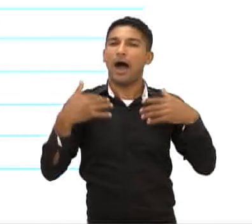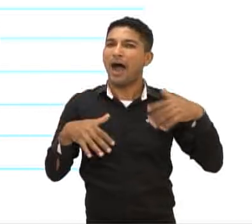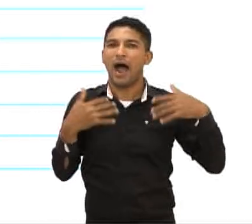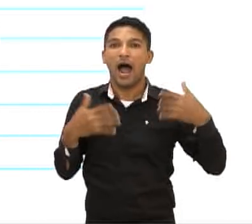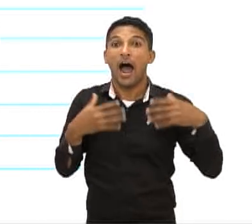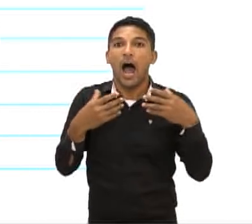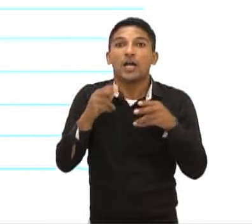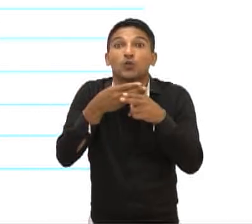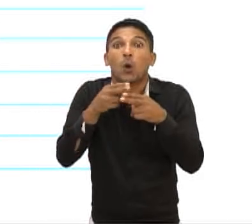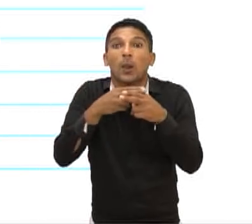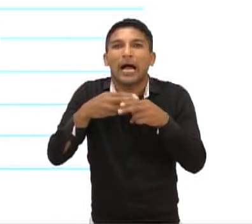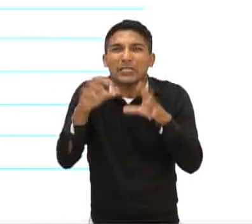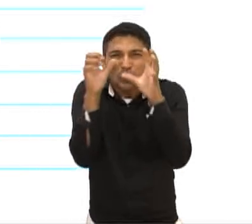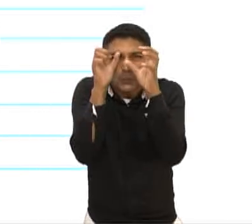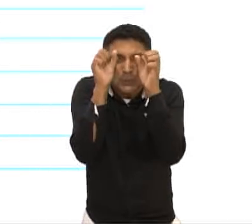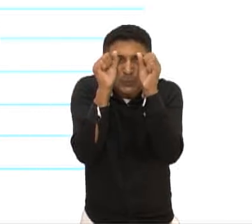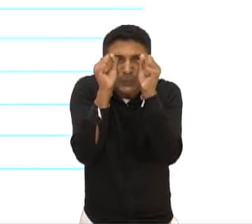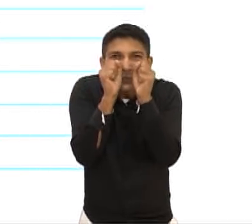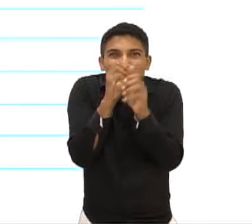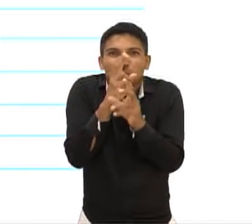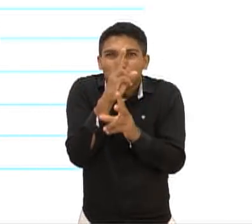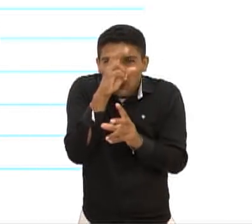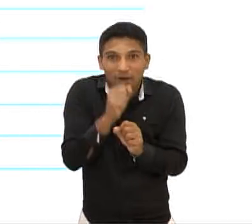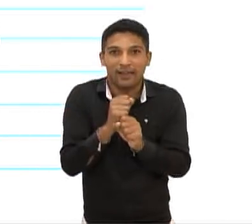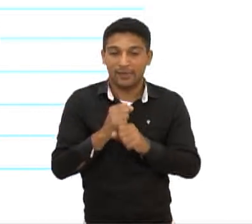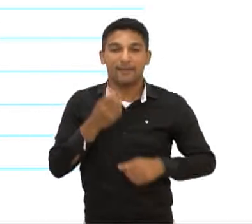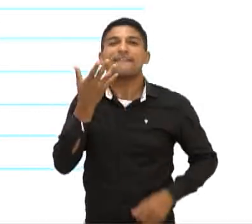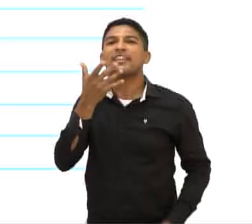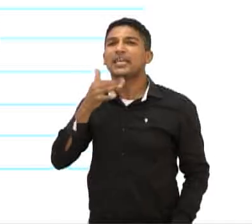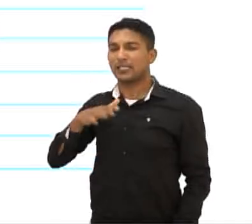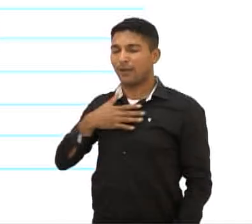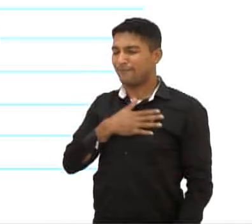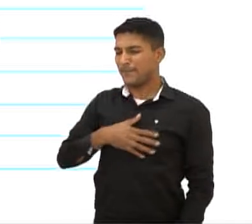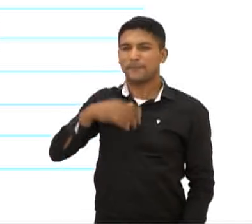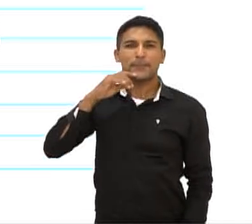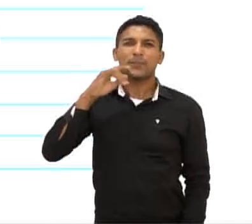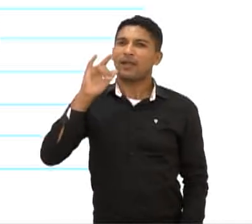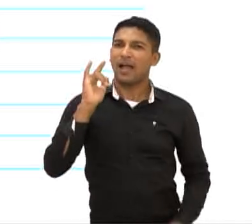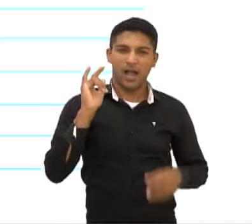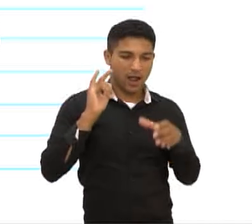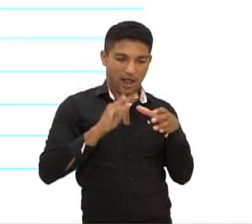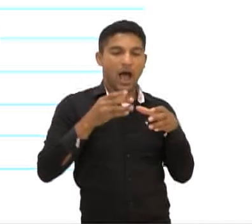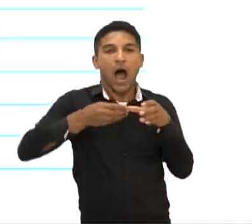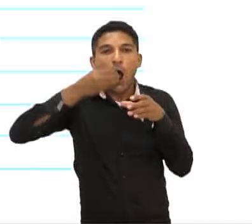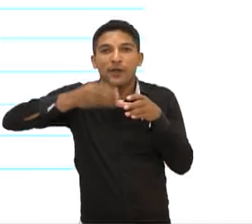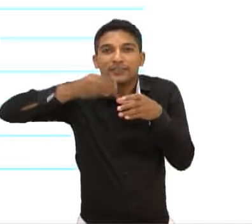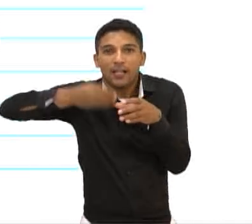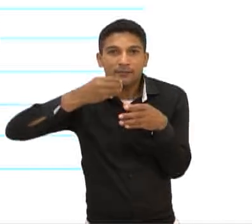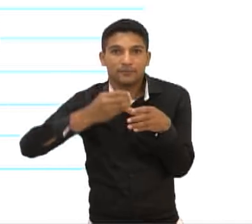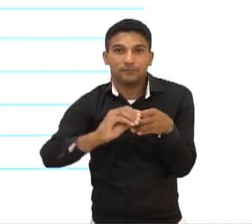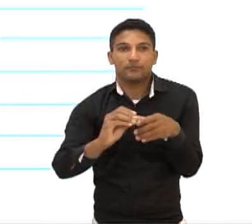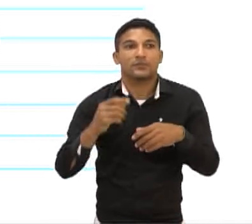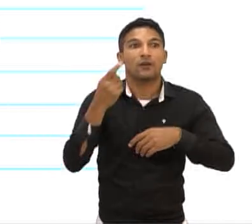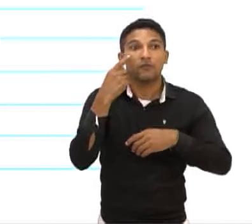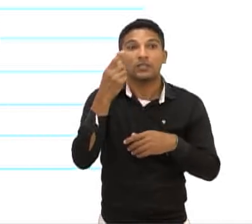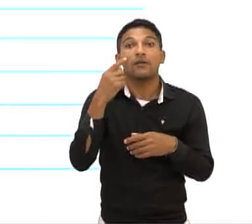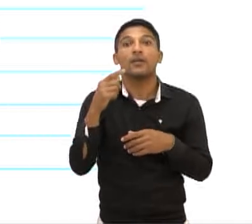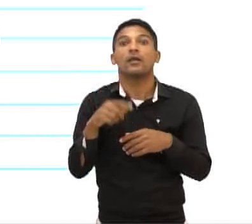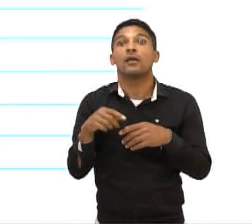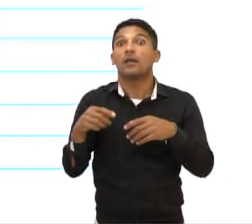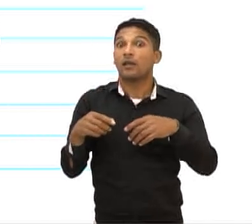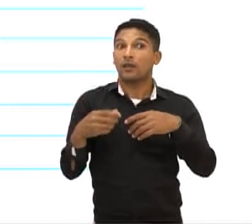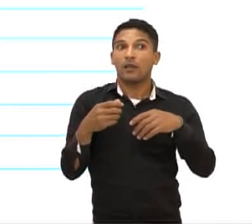lá, observem os ingredientes da receita desse bolo e anotem as quantidades que são representadas por